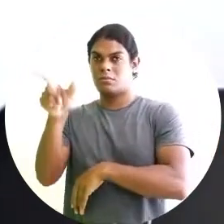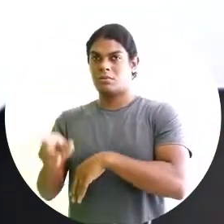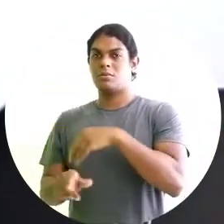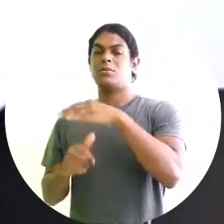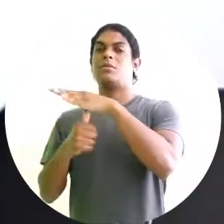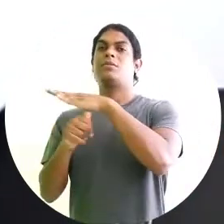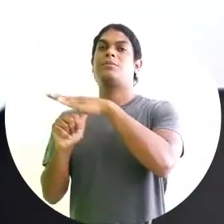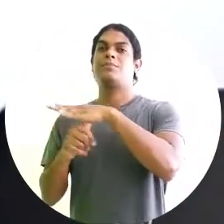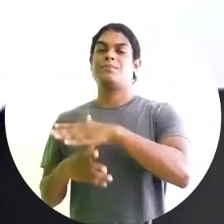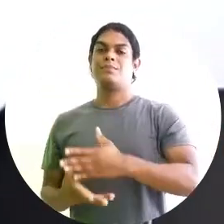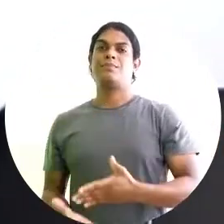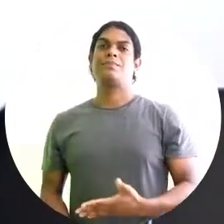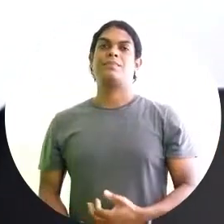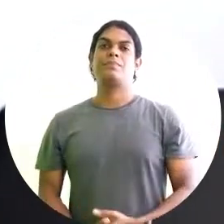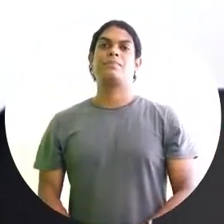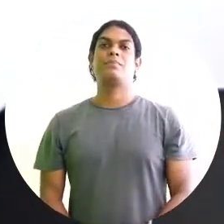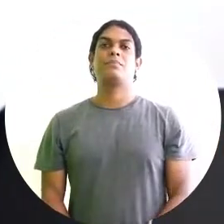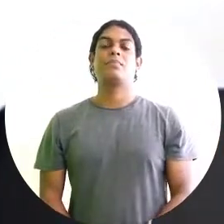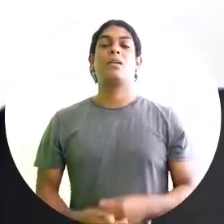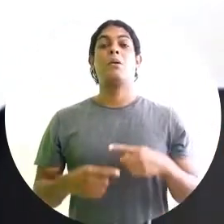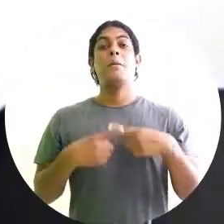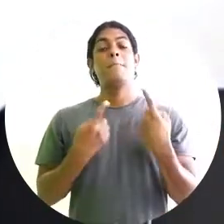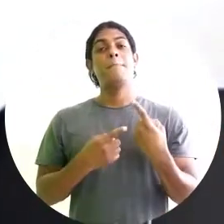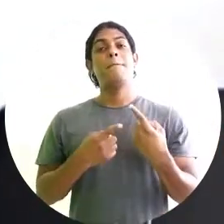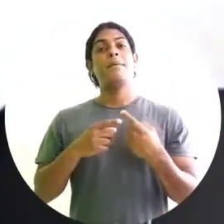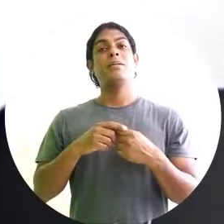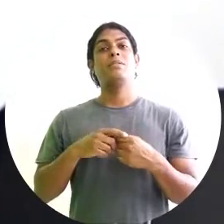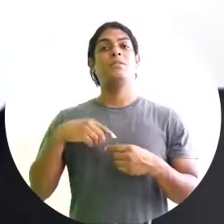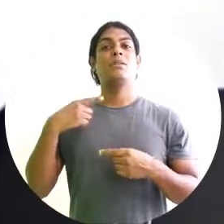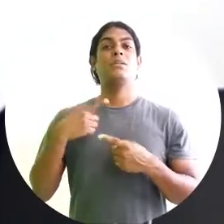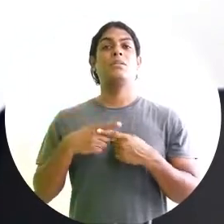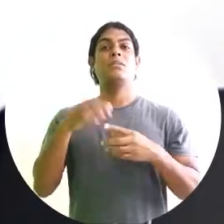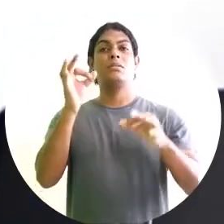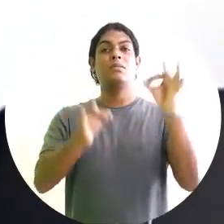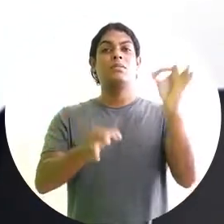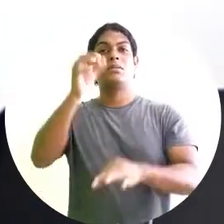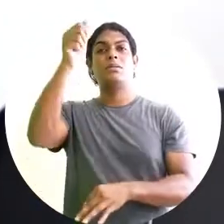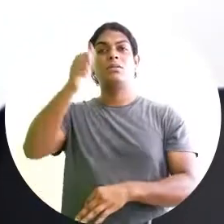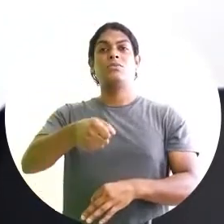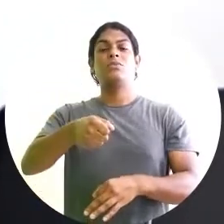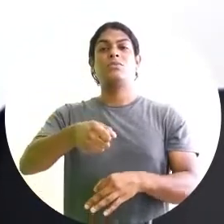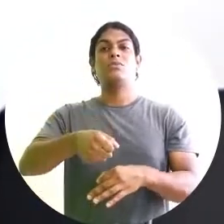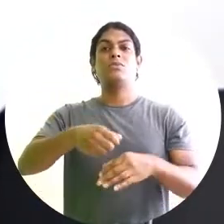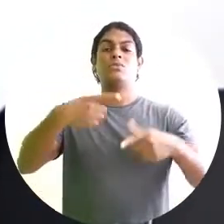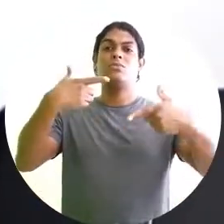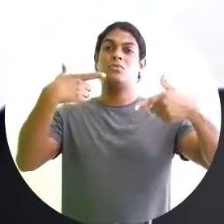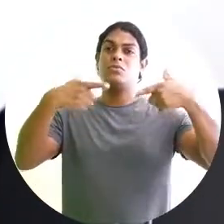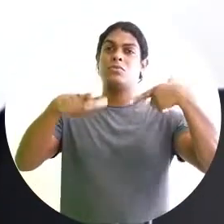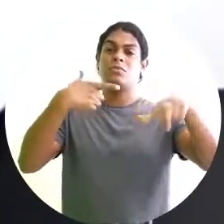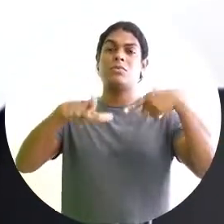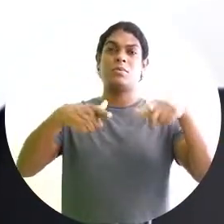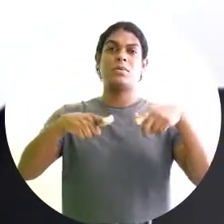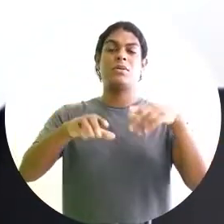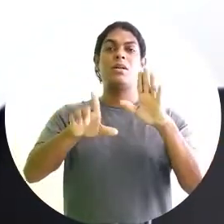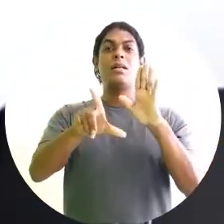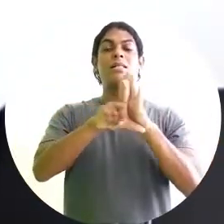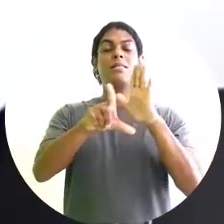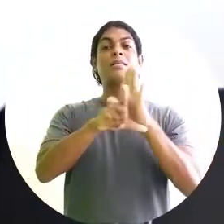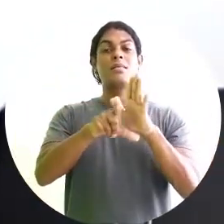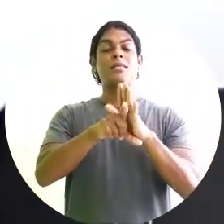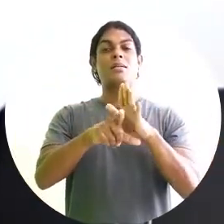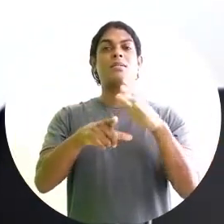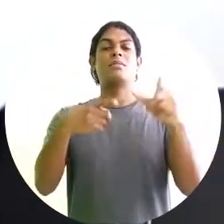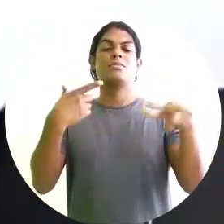registro acarreta danos. Mas na Justiça do Trabalho vai ser forçado o empregador a registrar, então não